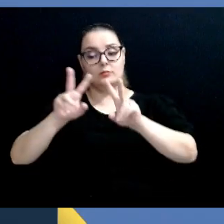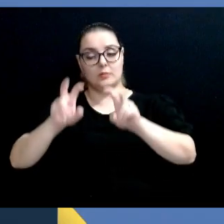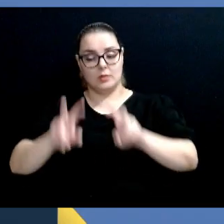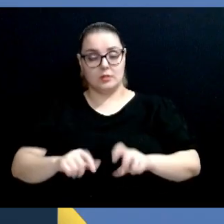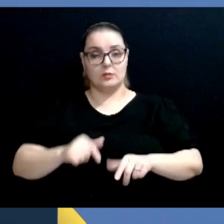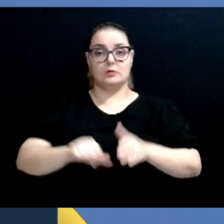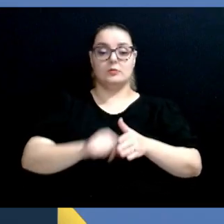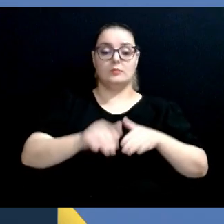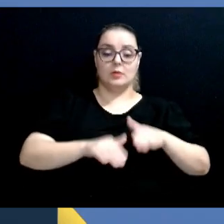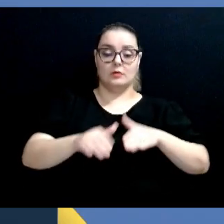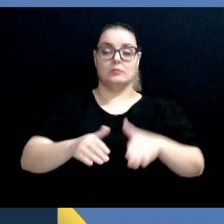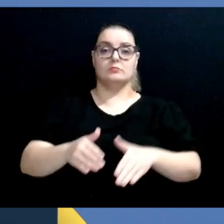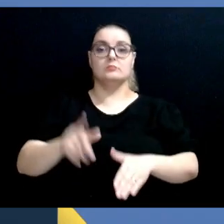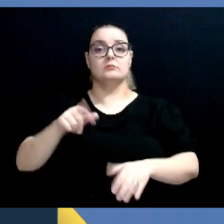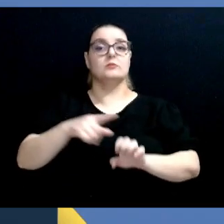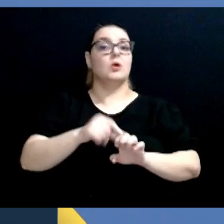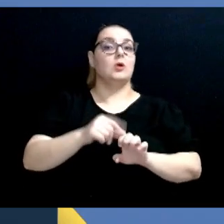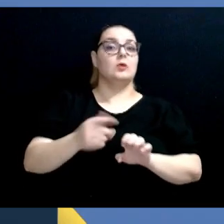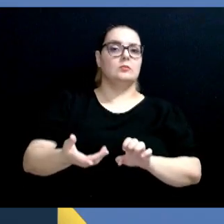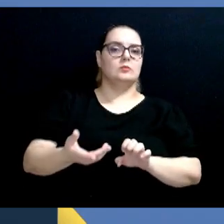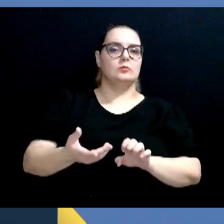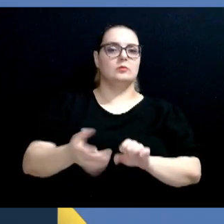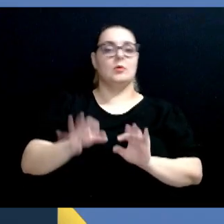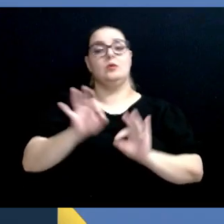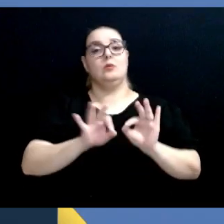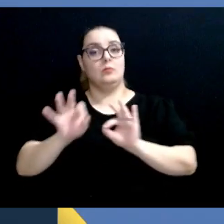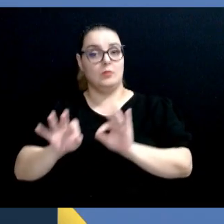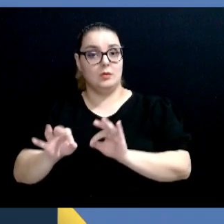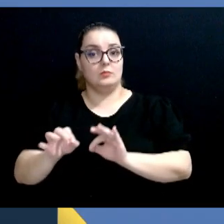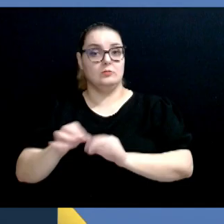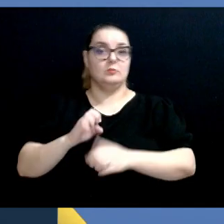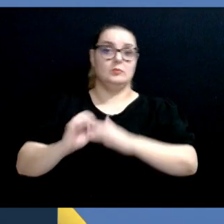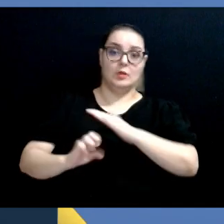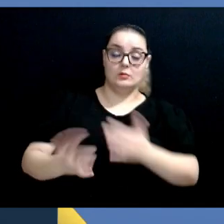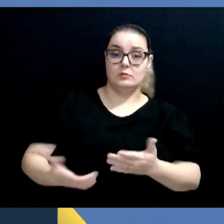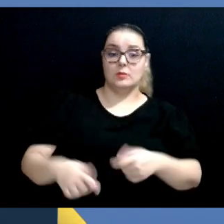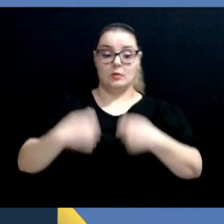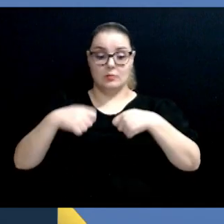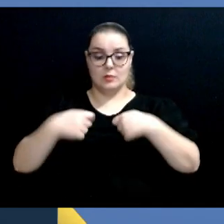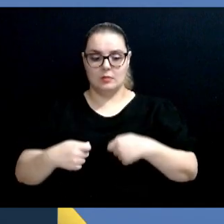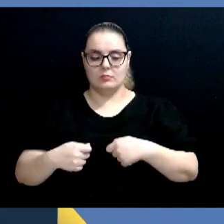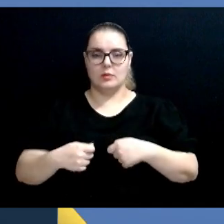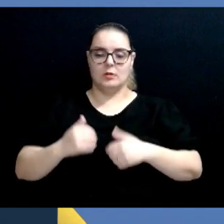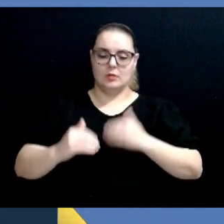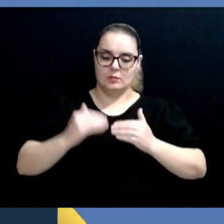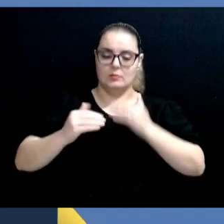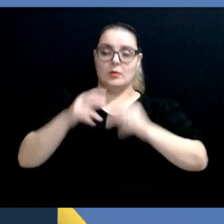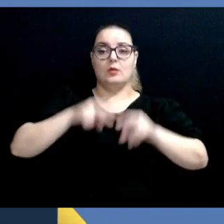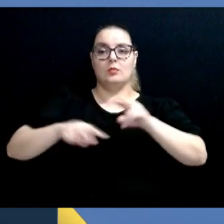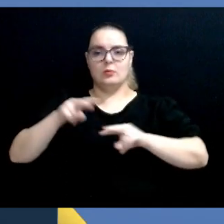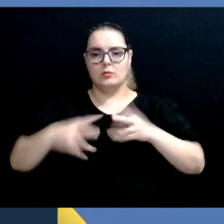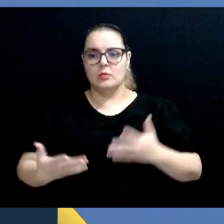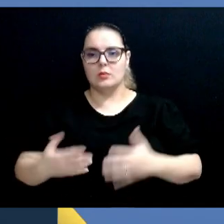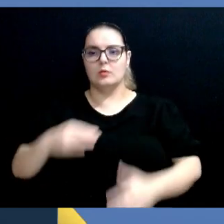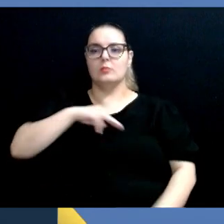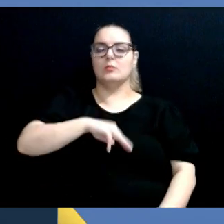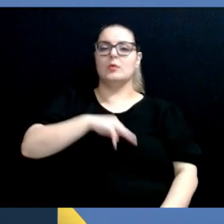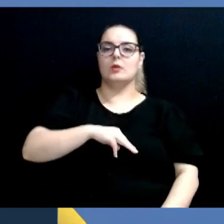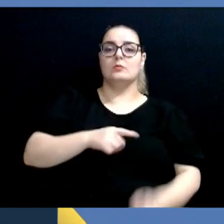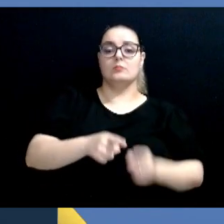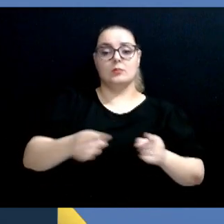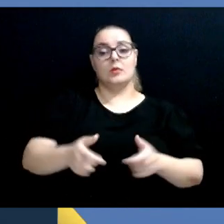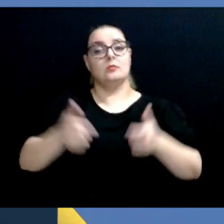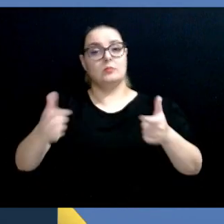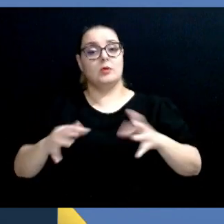super prático, Jerônimo Mendes mostra aos empreendedores e empresários intraempreendedores as